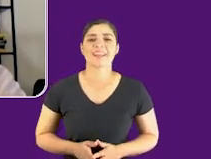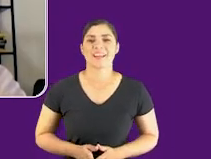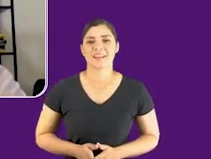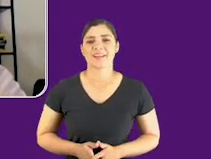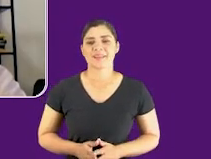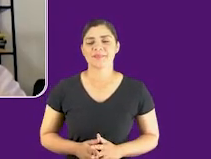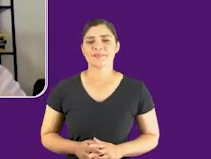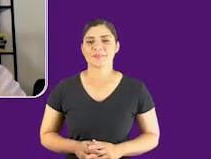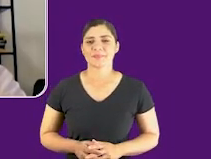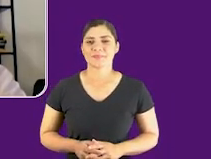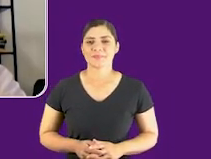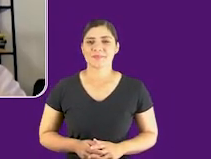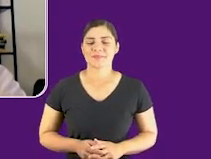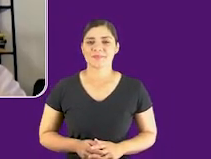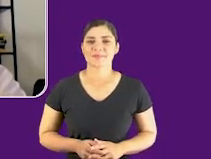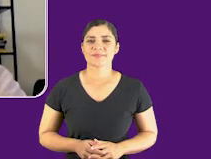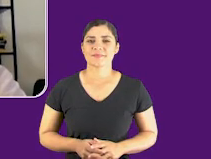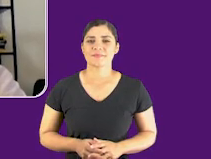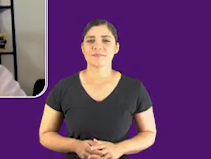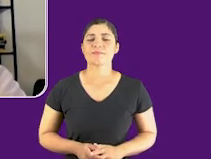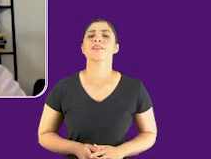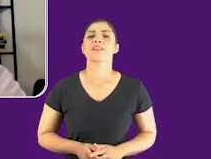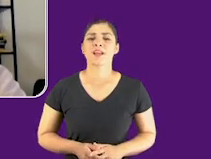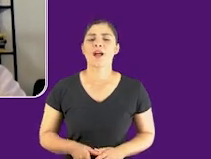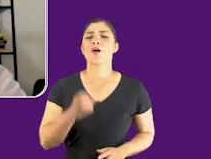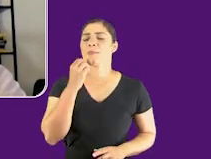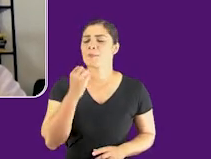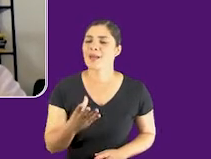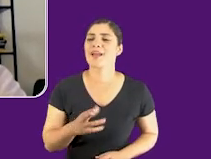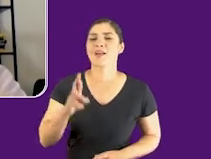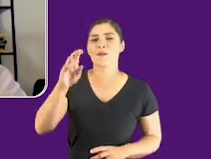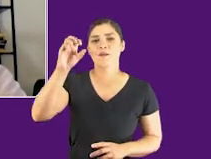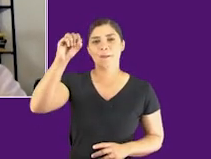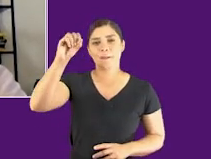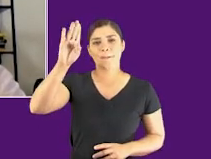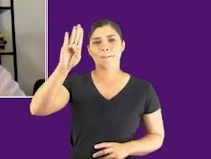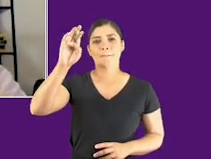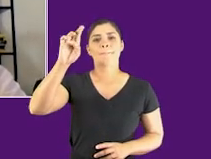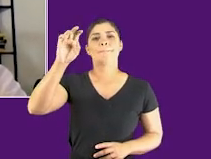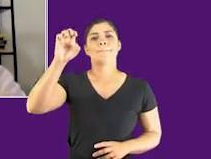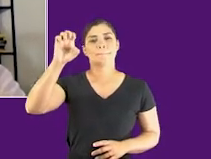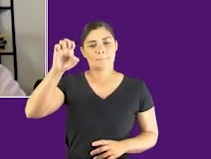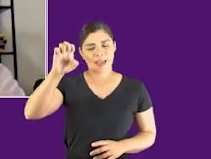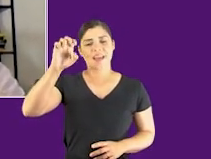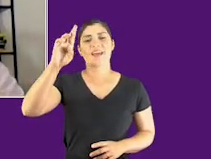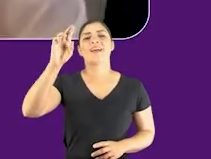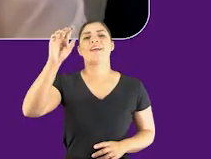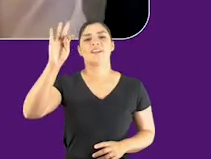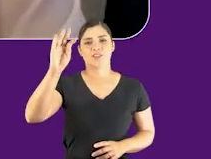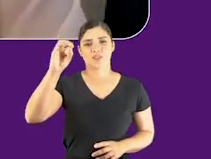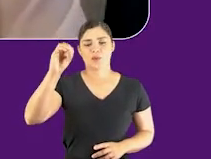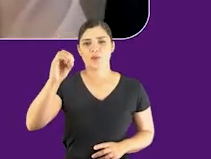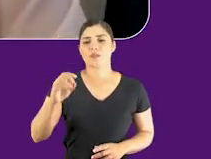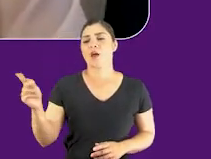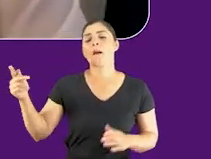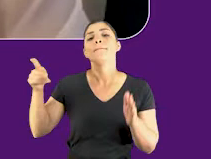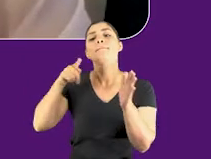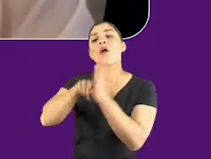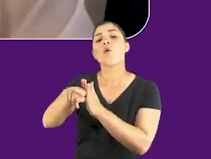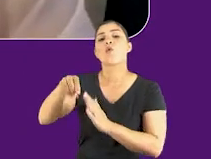mas complicado o Roberto pode fazer sua pergunta para o Marcelo